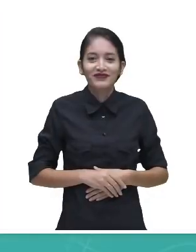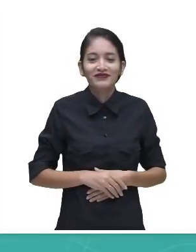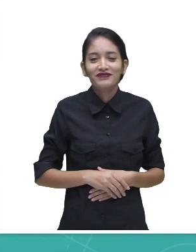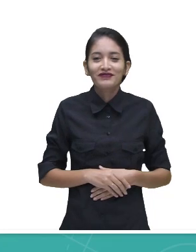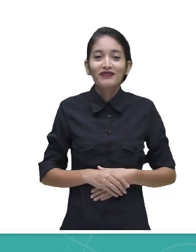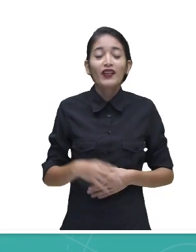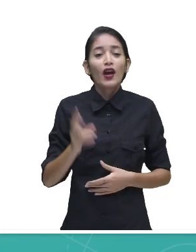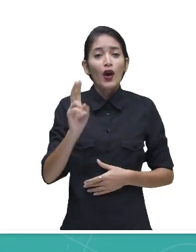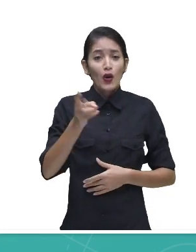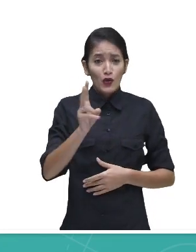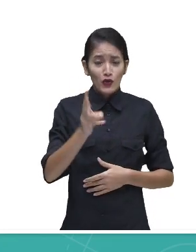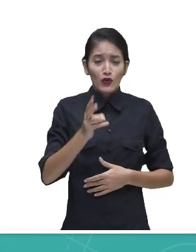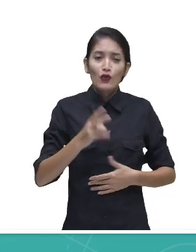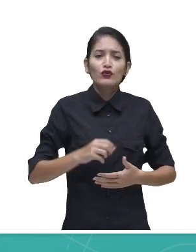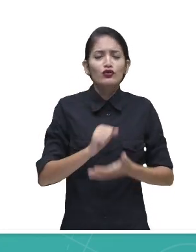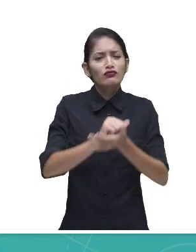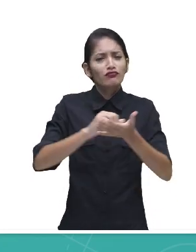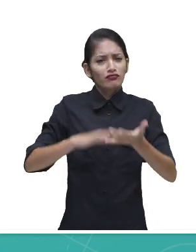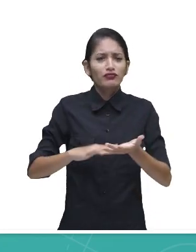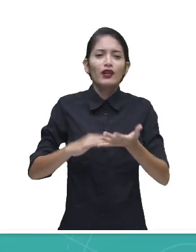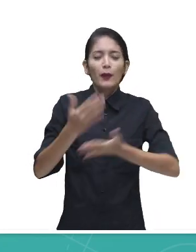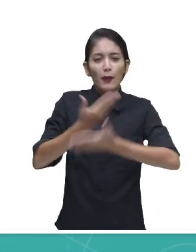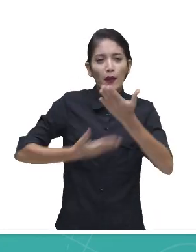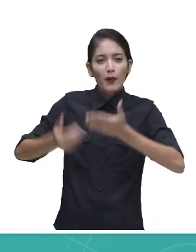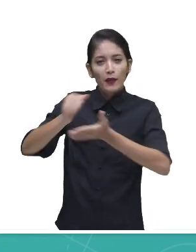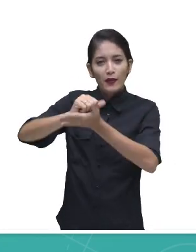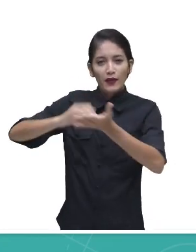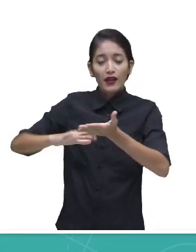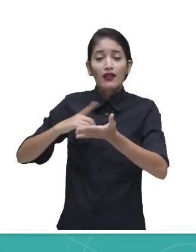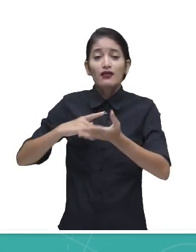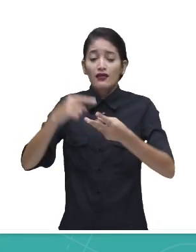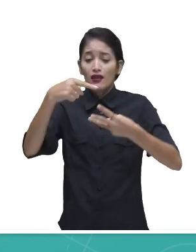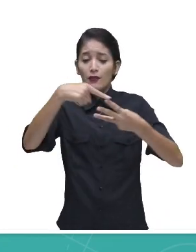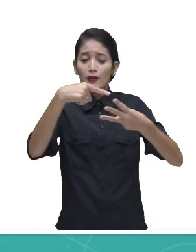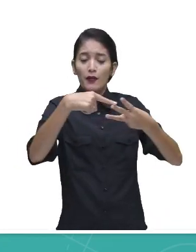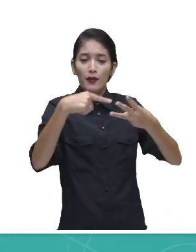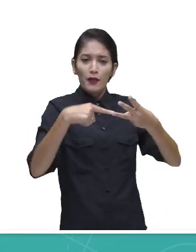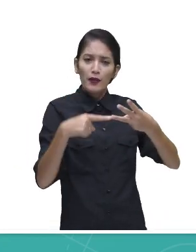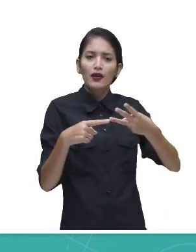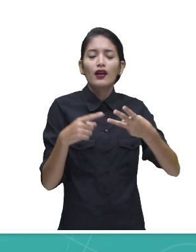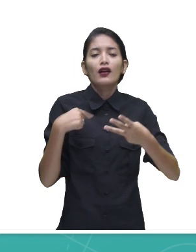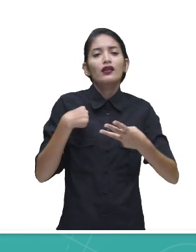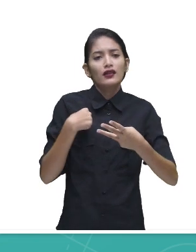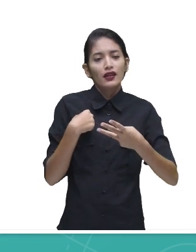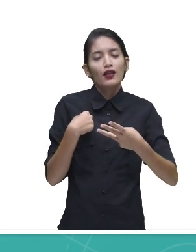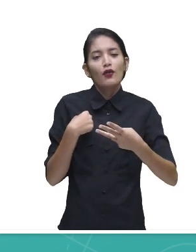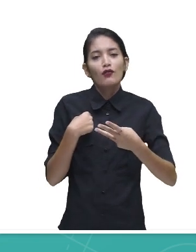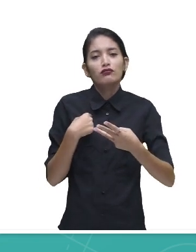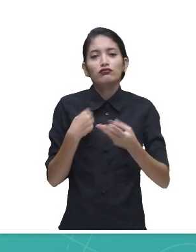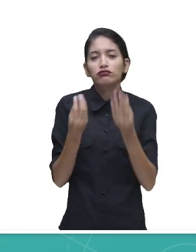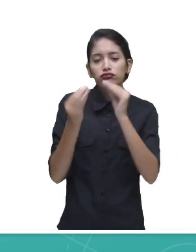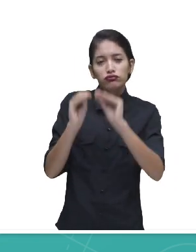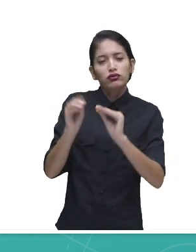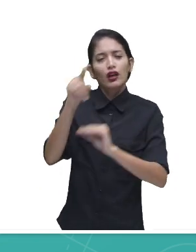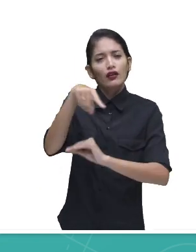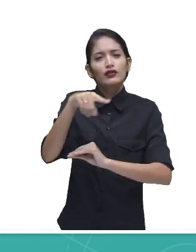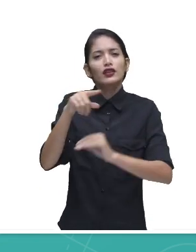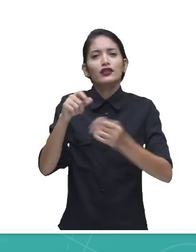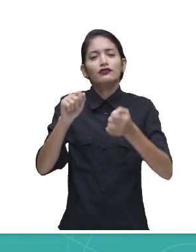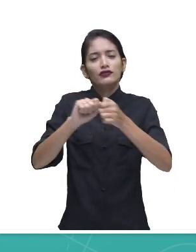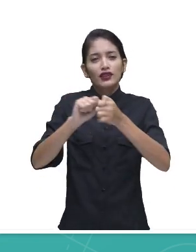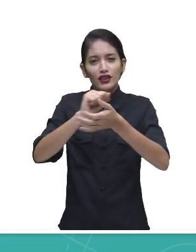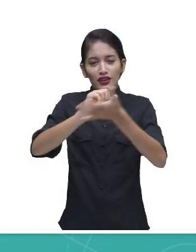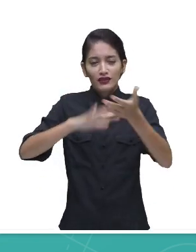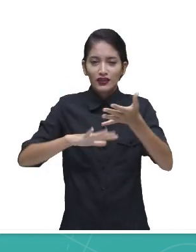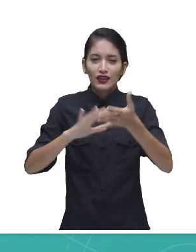Então, na nossa dinâmica local interativa, eu tenho 3 questões aí que eu coloquei para que vocês façam, tá?